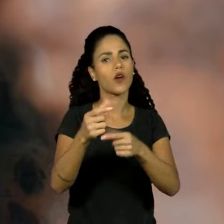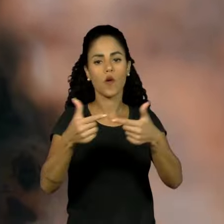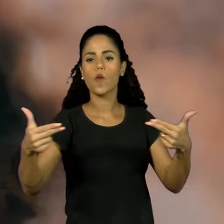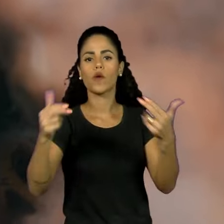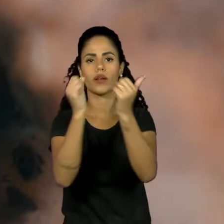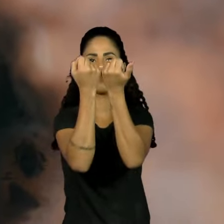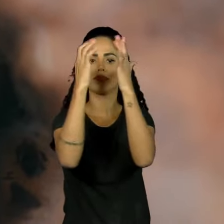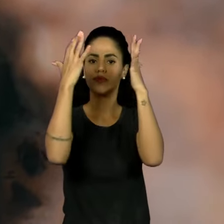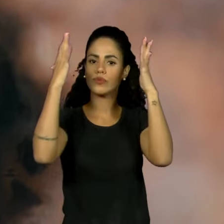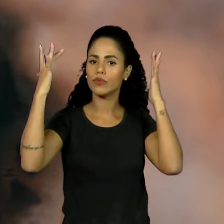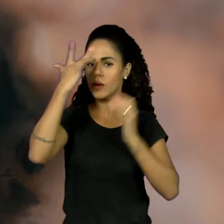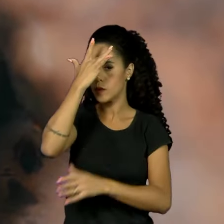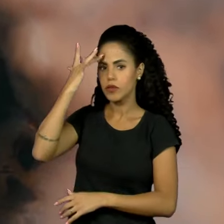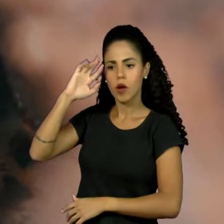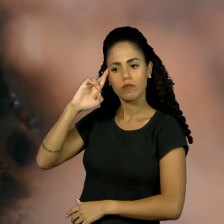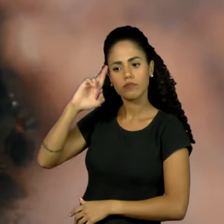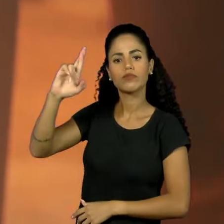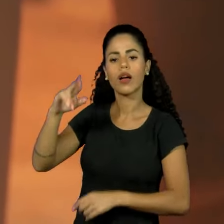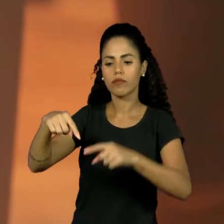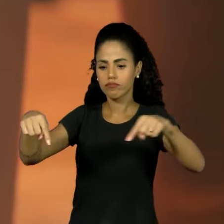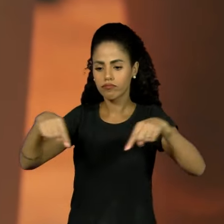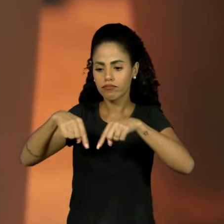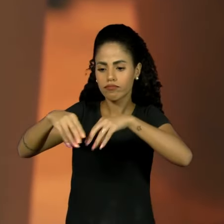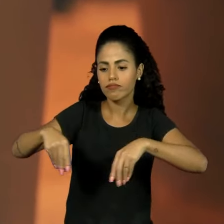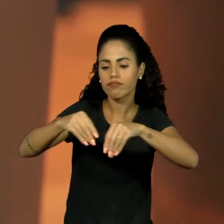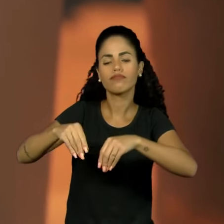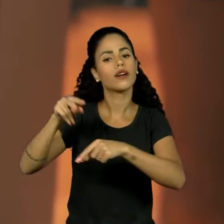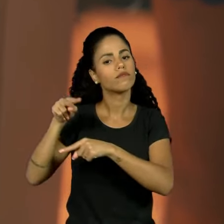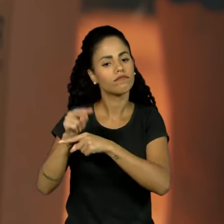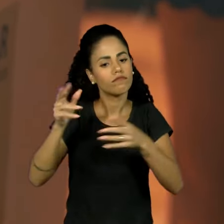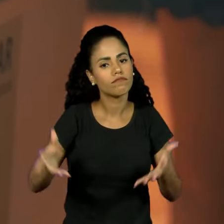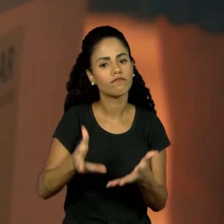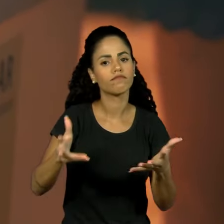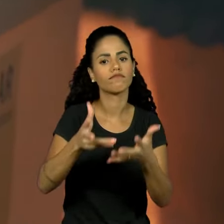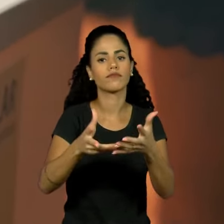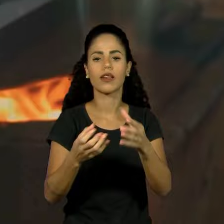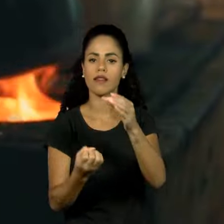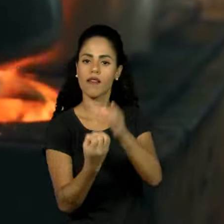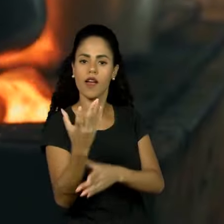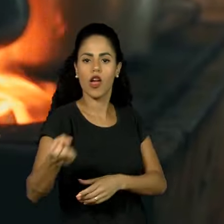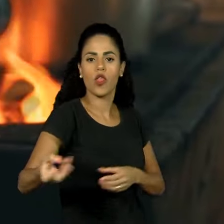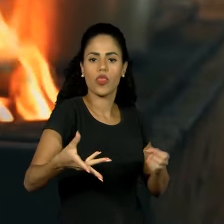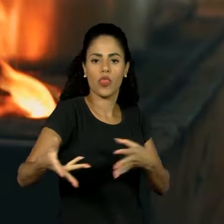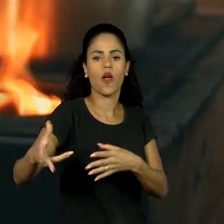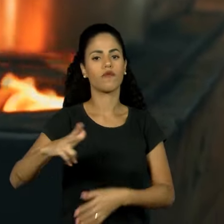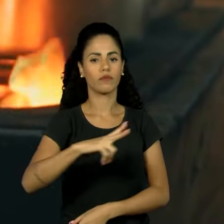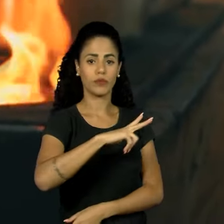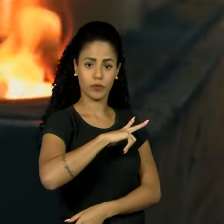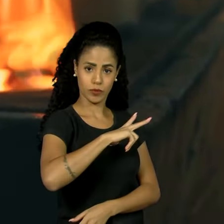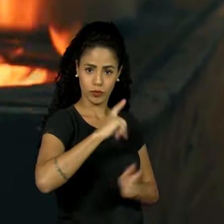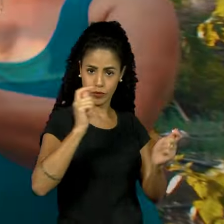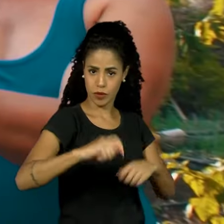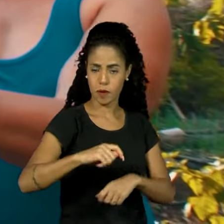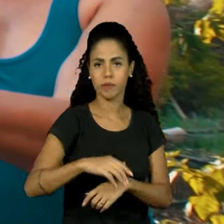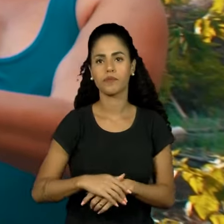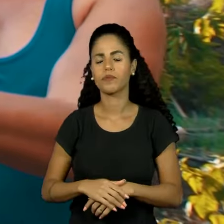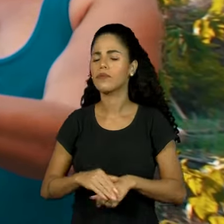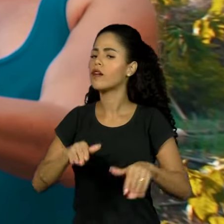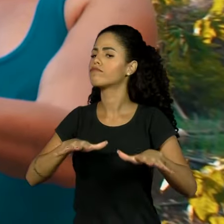com proprietários de terras para incentivar a criação de novas reservas particulares. Há um movimento,